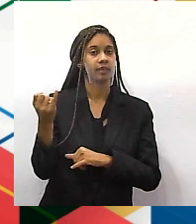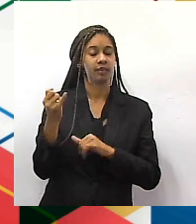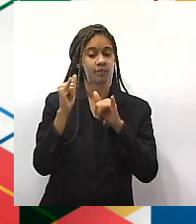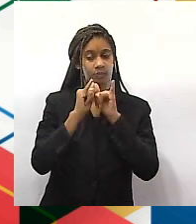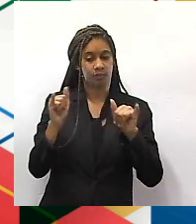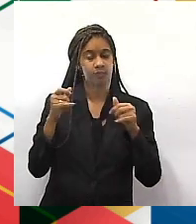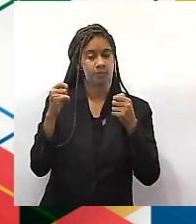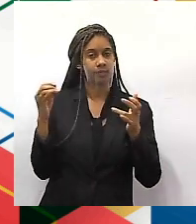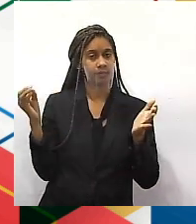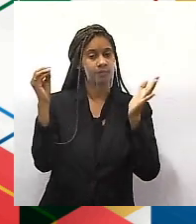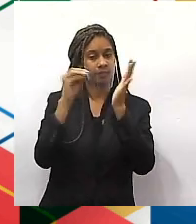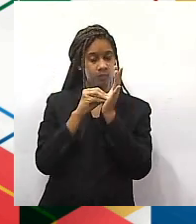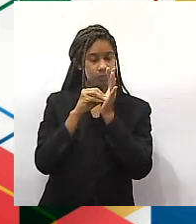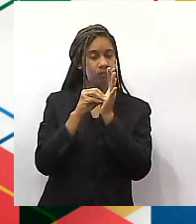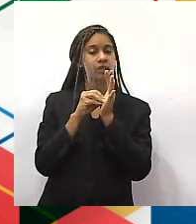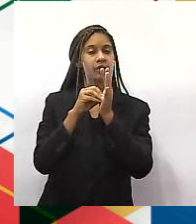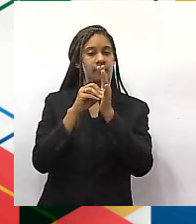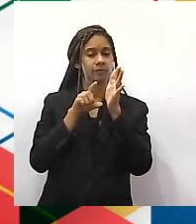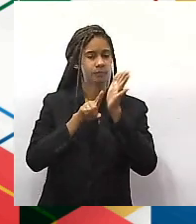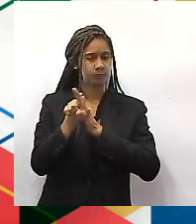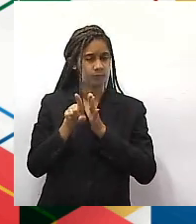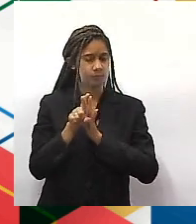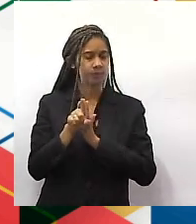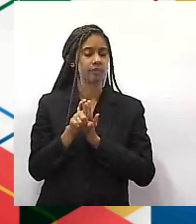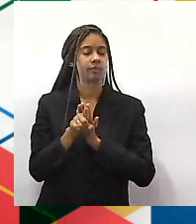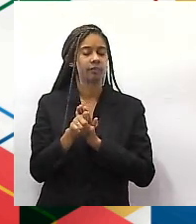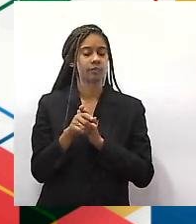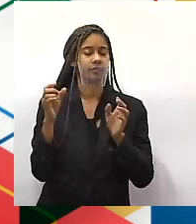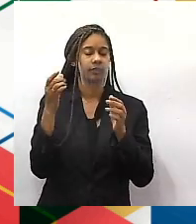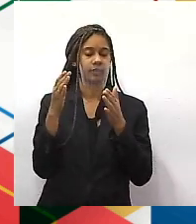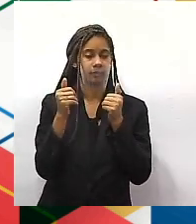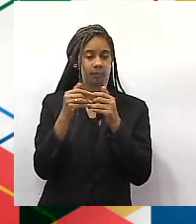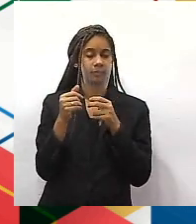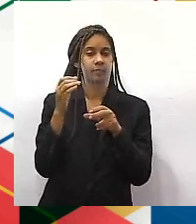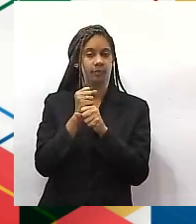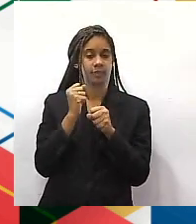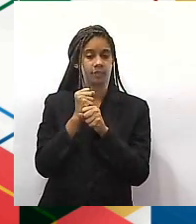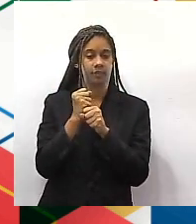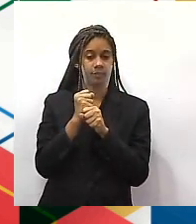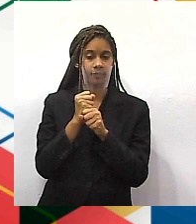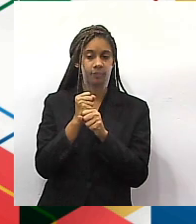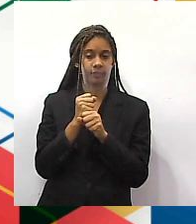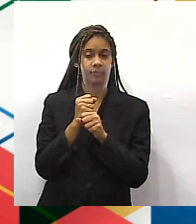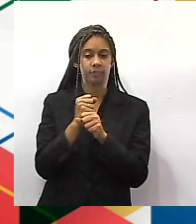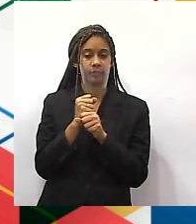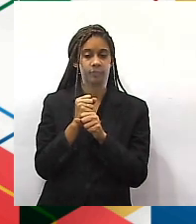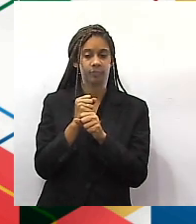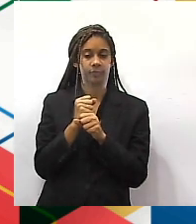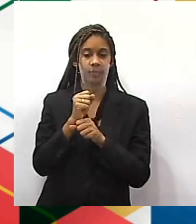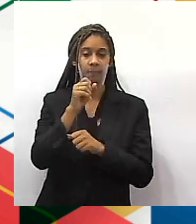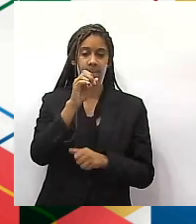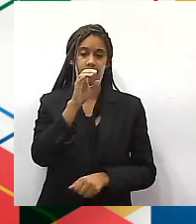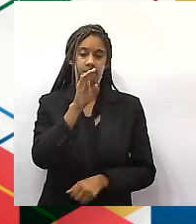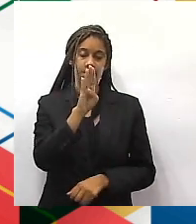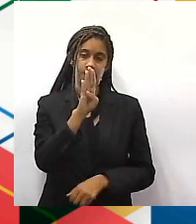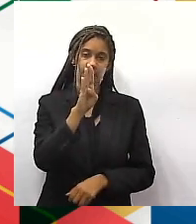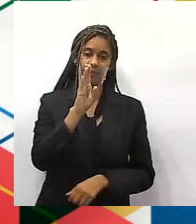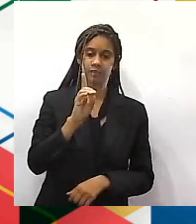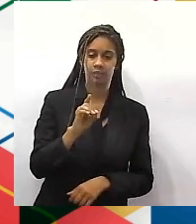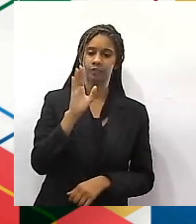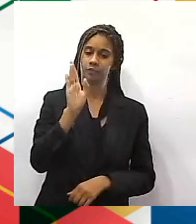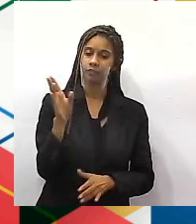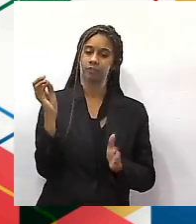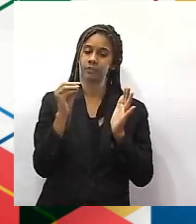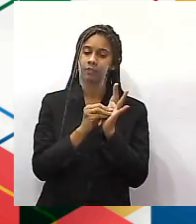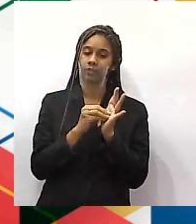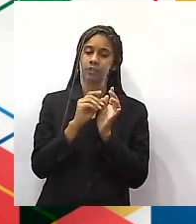que vir no enunciado. E ele está pedindo aqui para a gente calcular o pedaço aí, o segmento BD. E BD já está representado